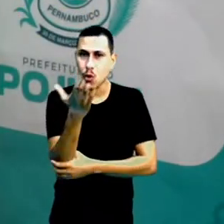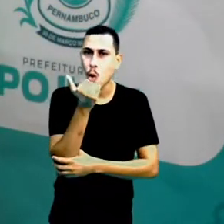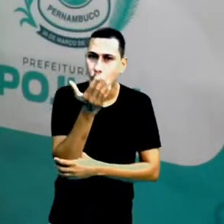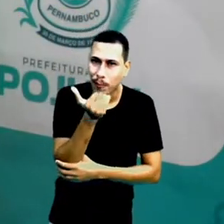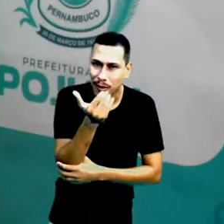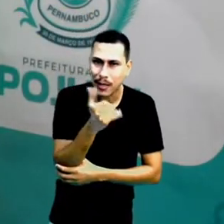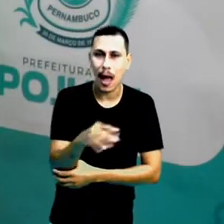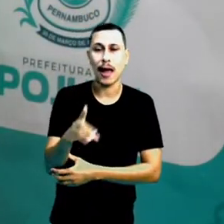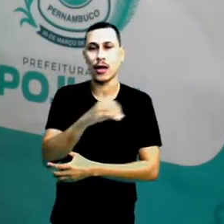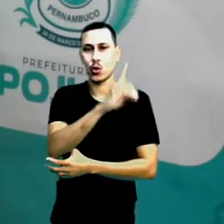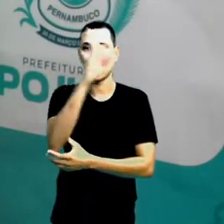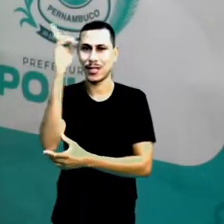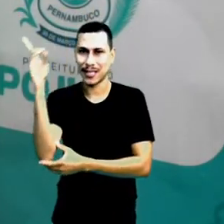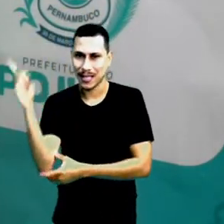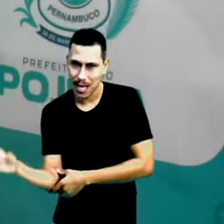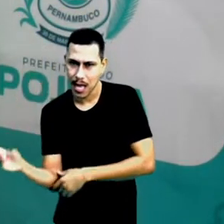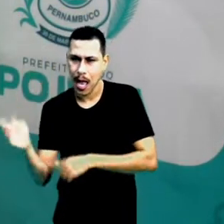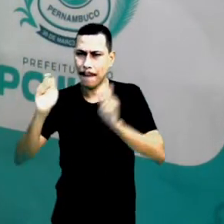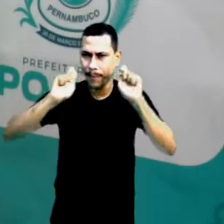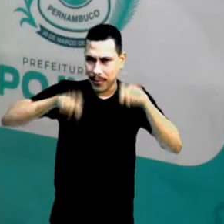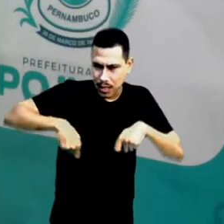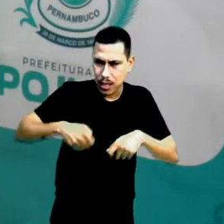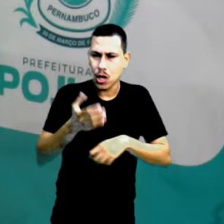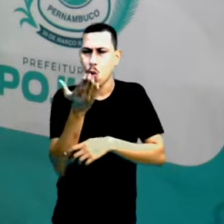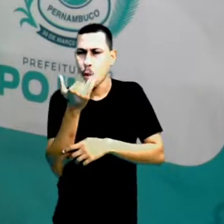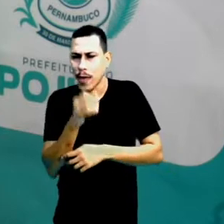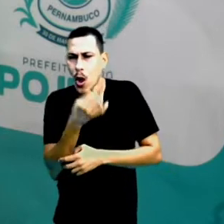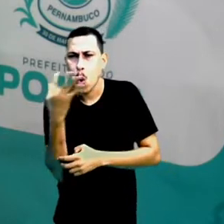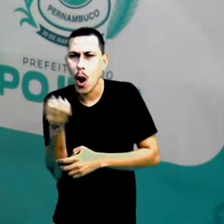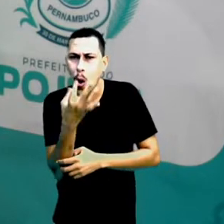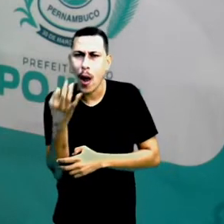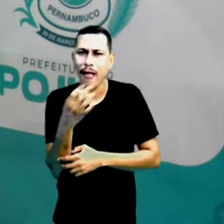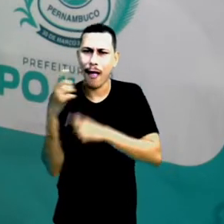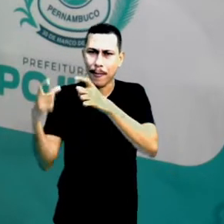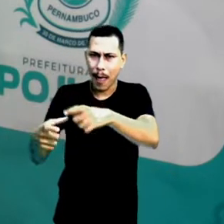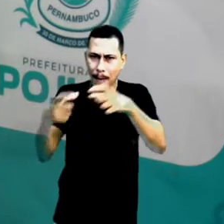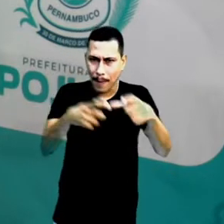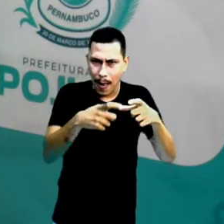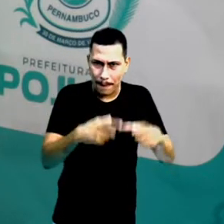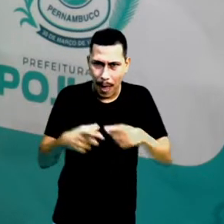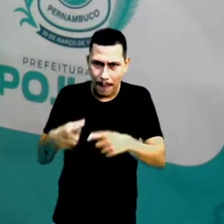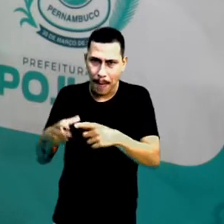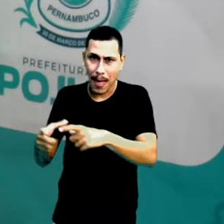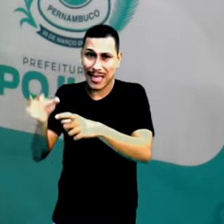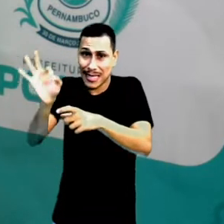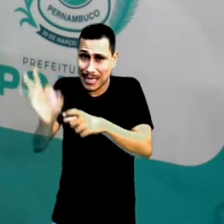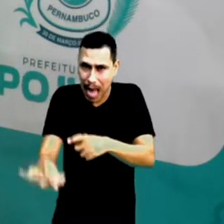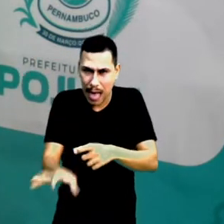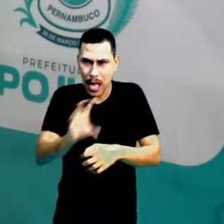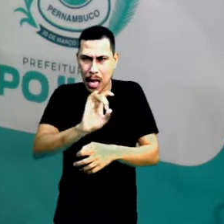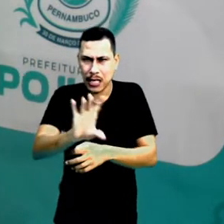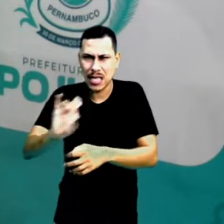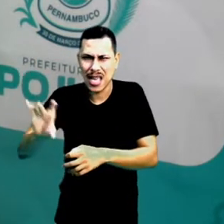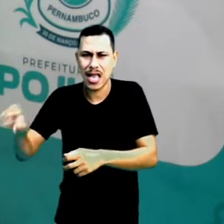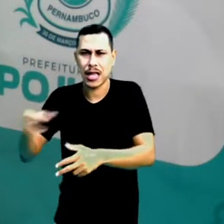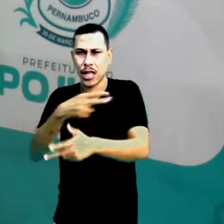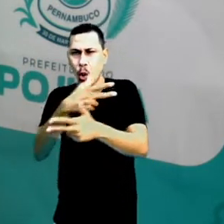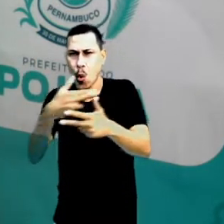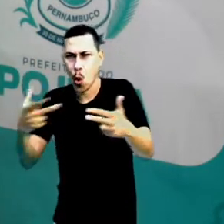não é legal. A gente tem que comer aquela porção adequada de cada coisa, e no mínimo de